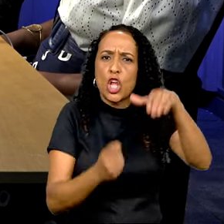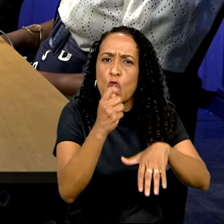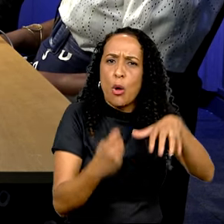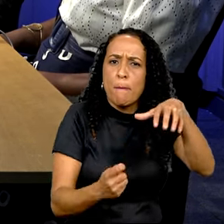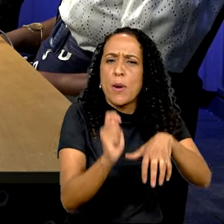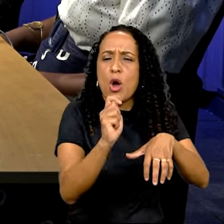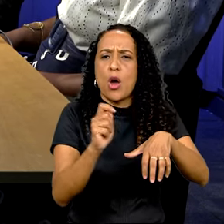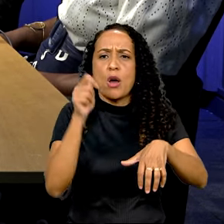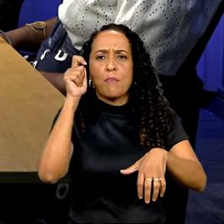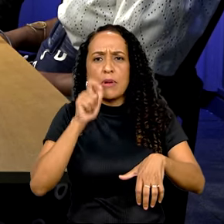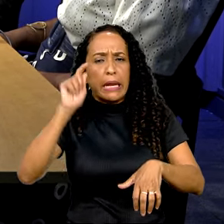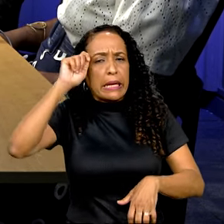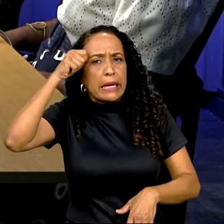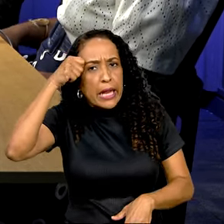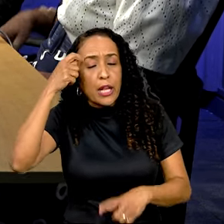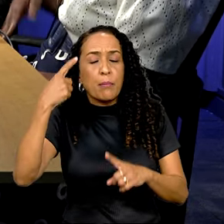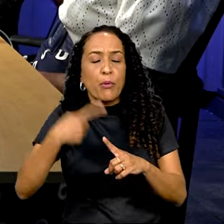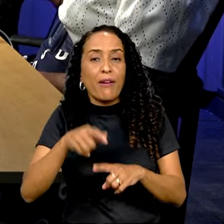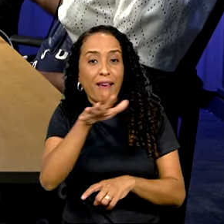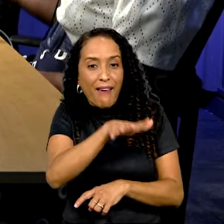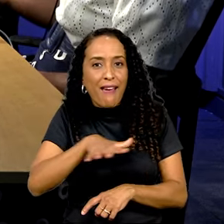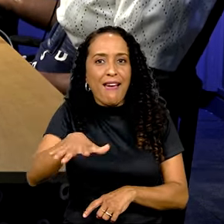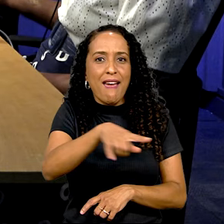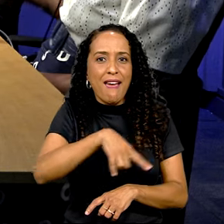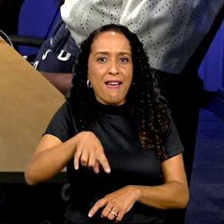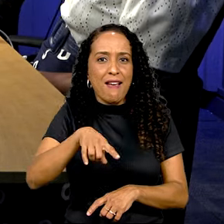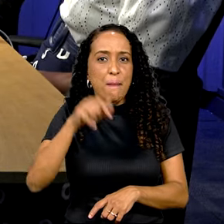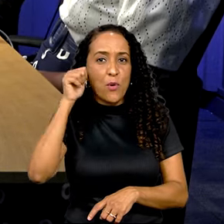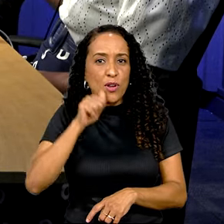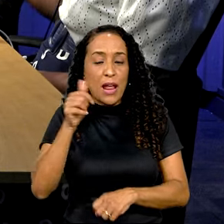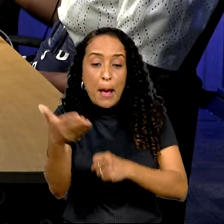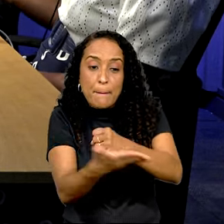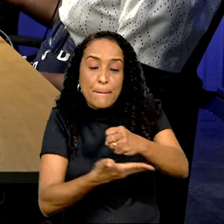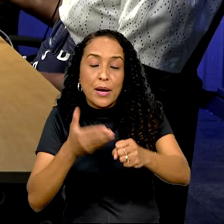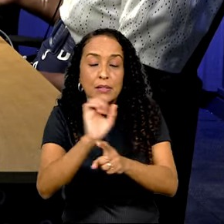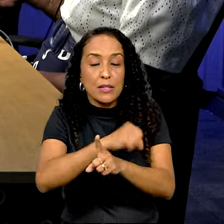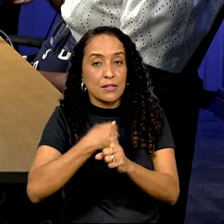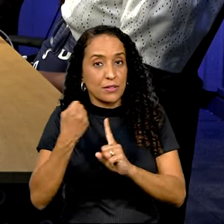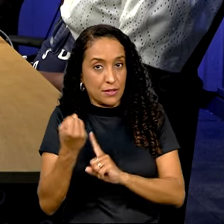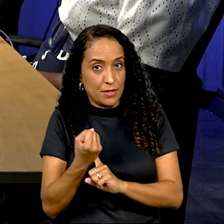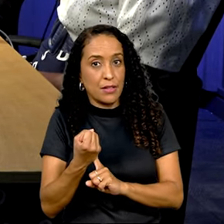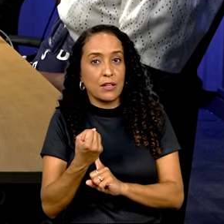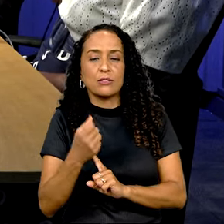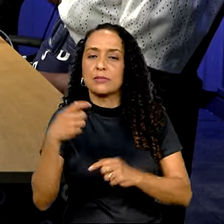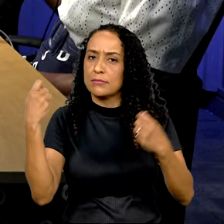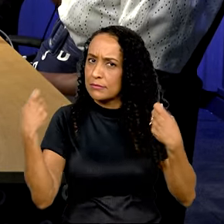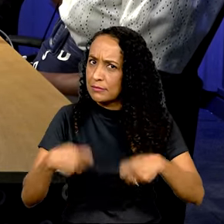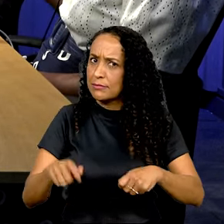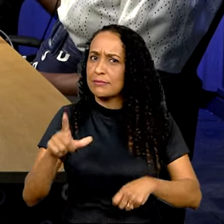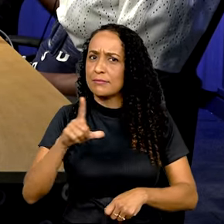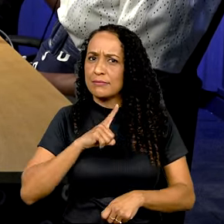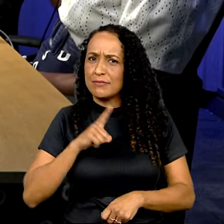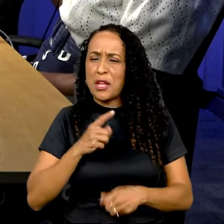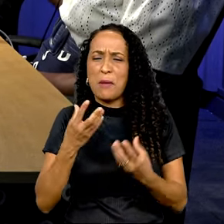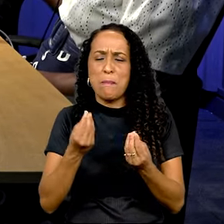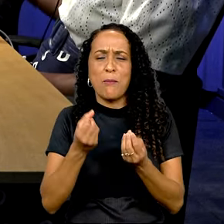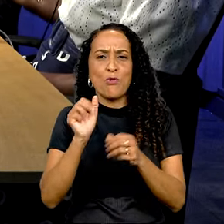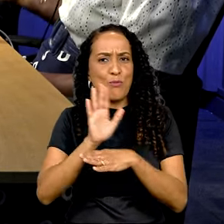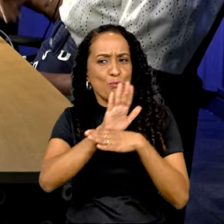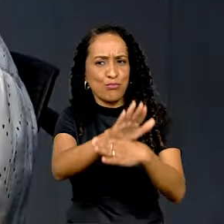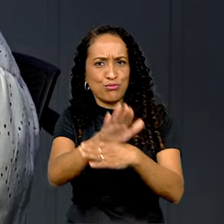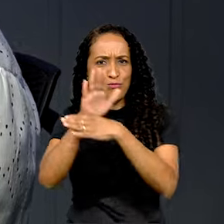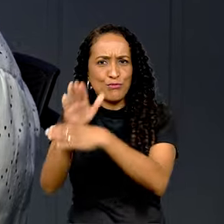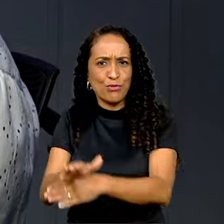quil as mulheres negras porque são essas mulheres que são a base da sociedade e que tem muito que